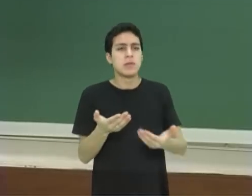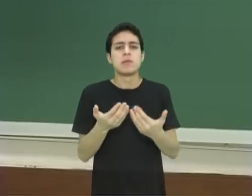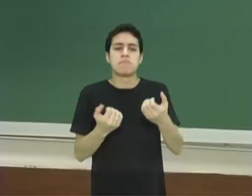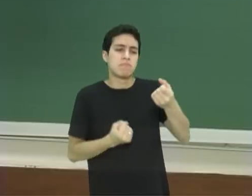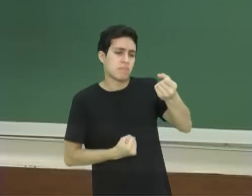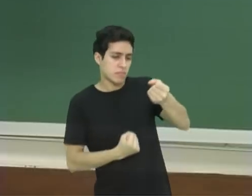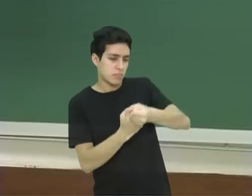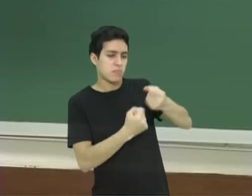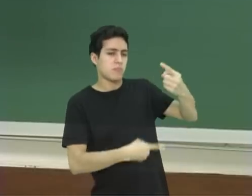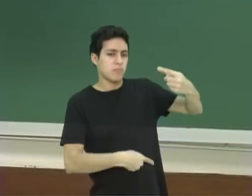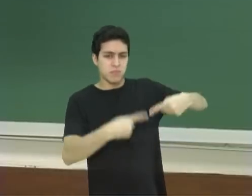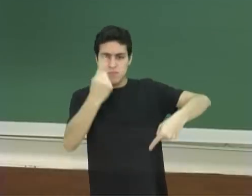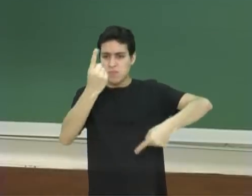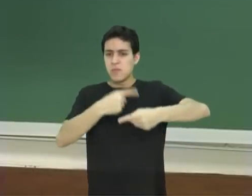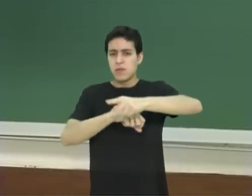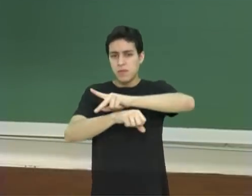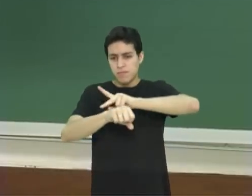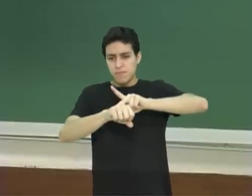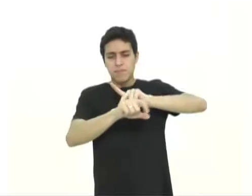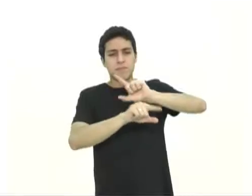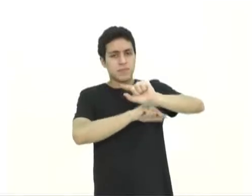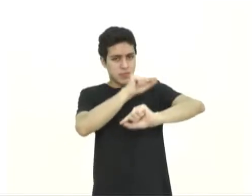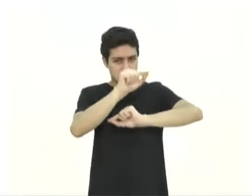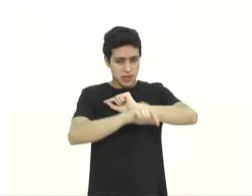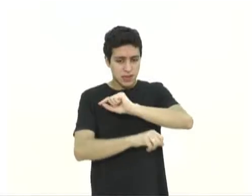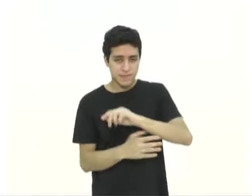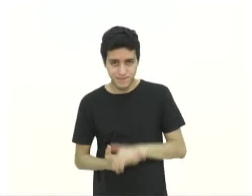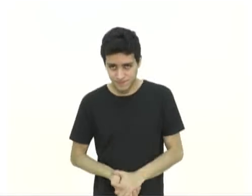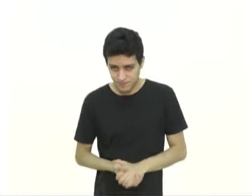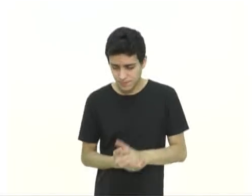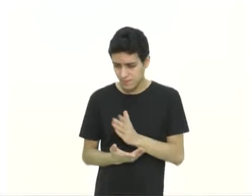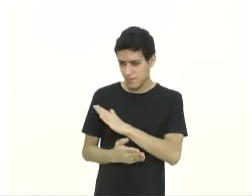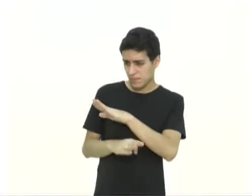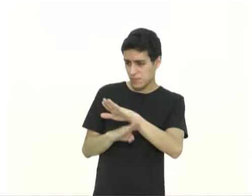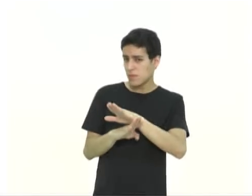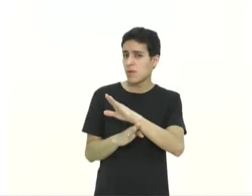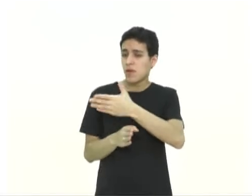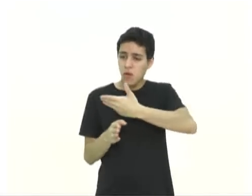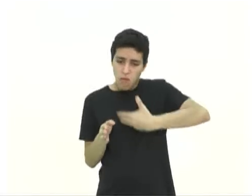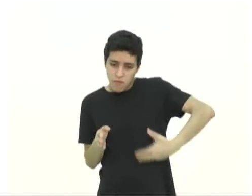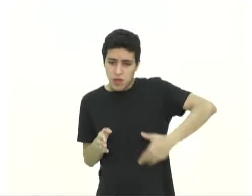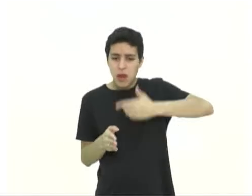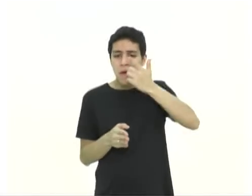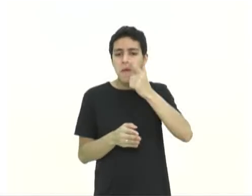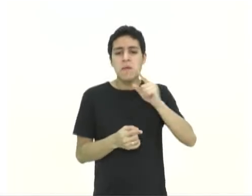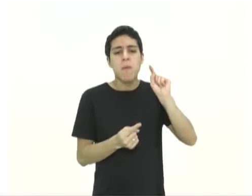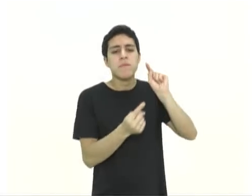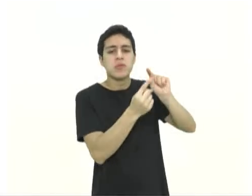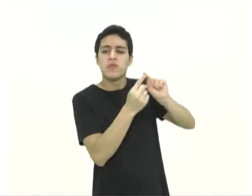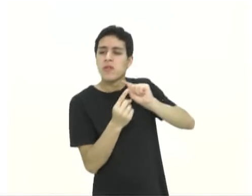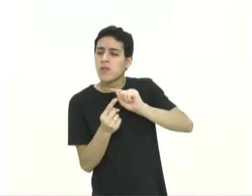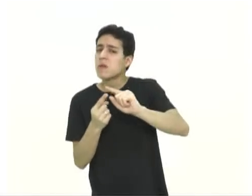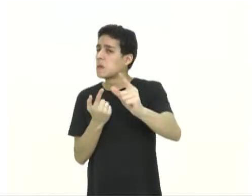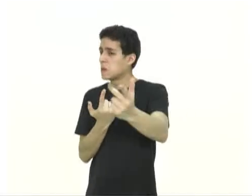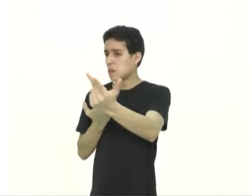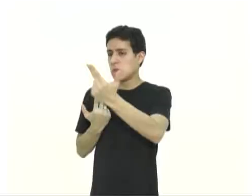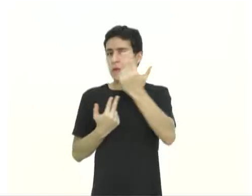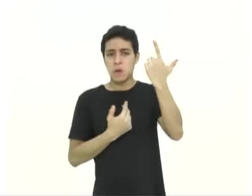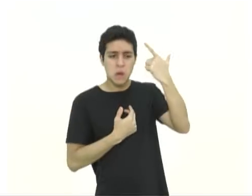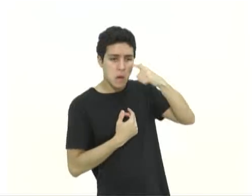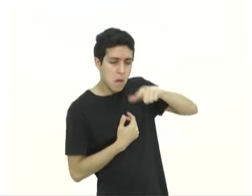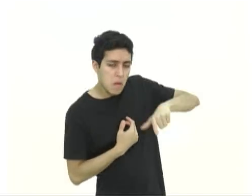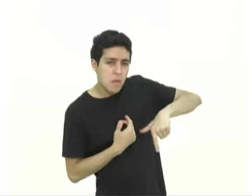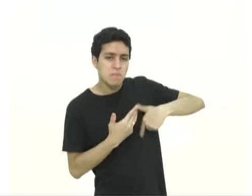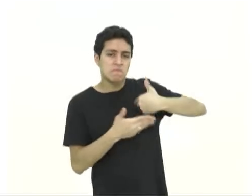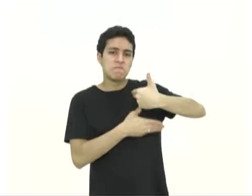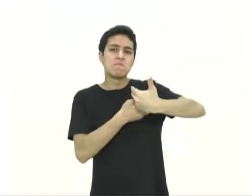apoio às políticas dos países, ajuda os governos a alcançar objetivos comuns, né, congregar recursos,